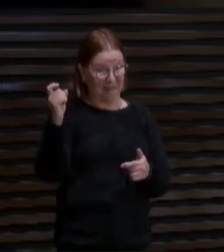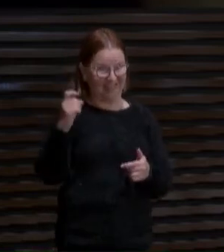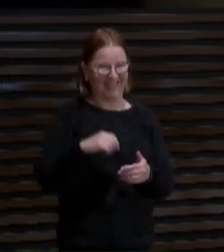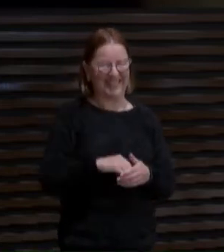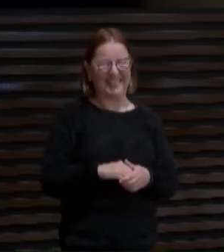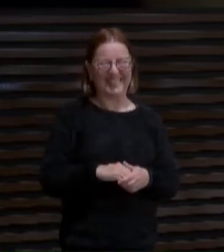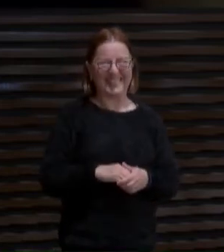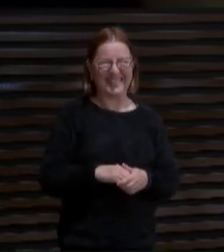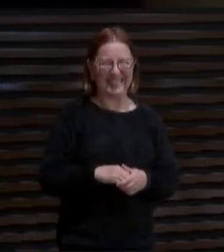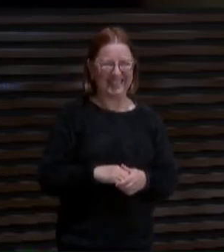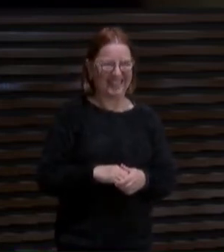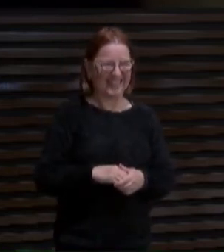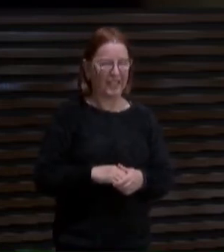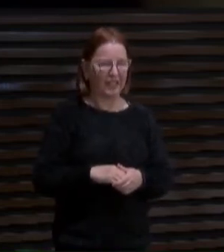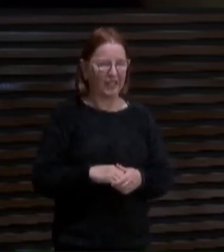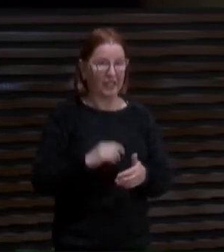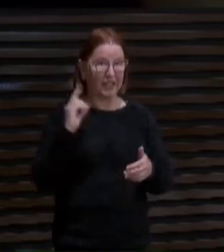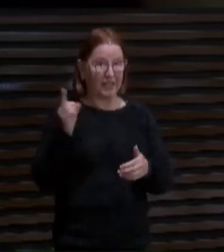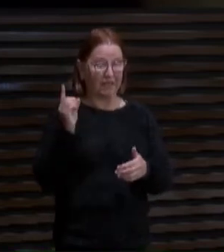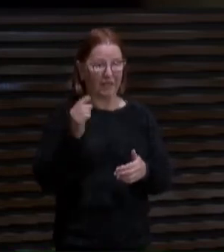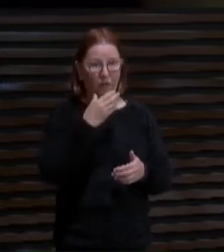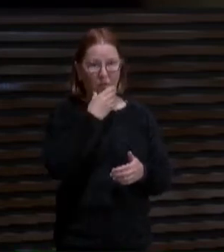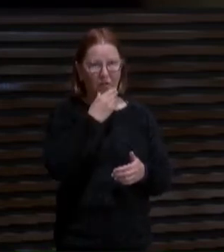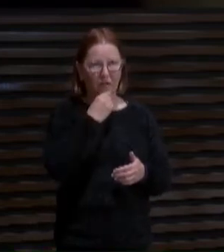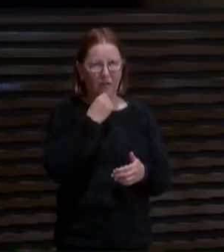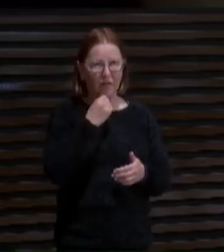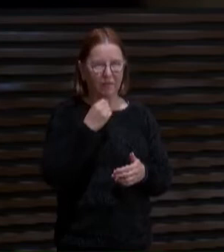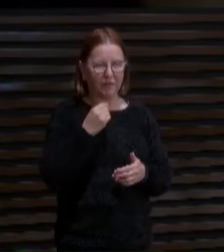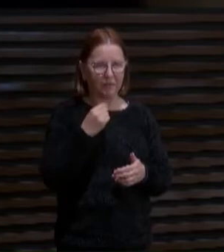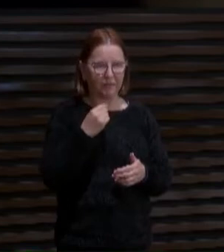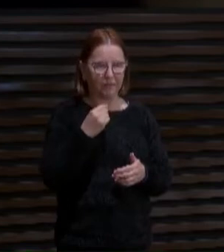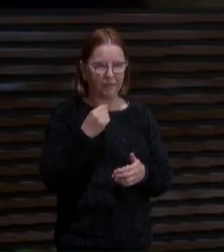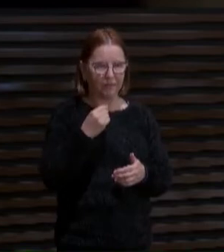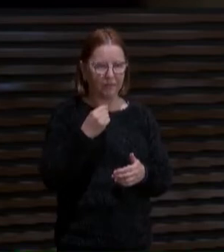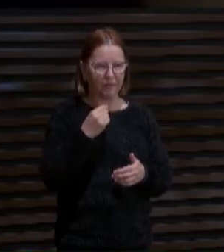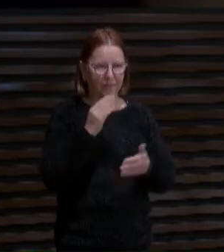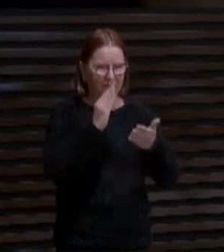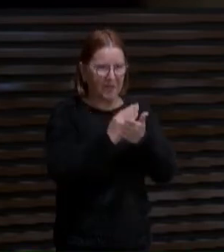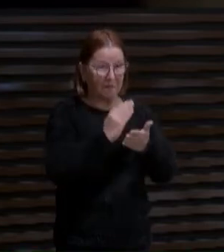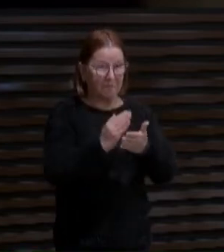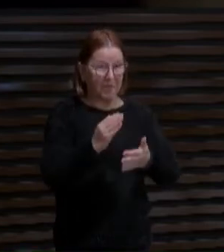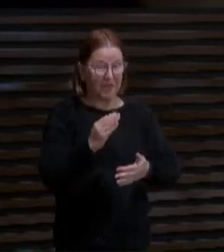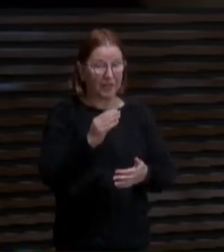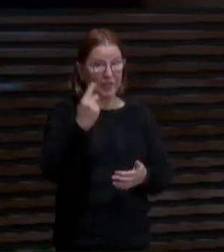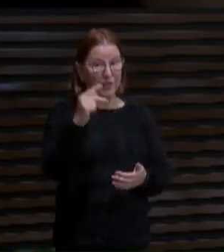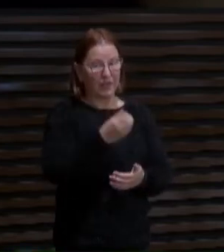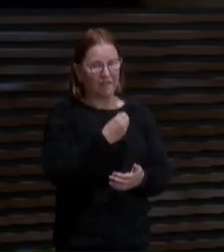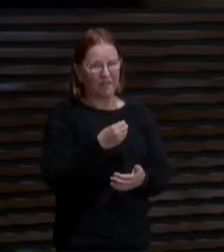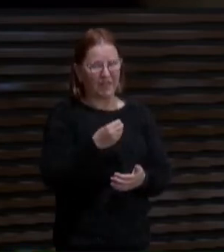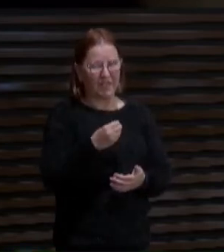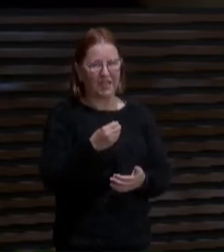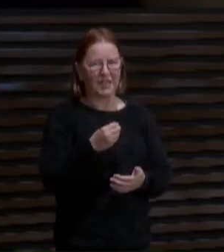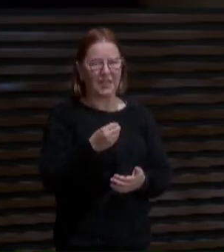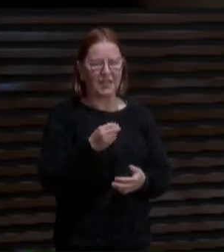eu encostei aqui no Davi foi um homem que passou grande parte de sua vida sendo falsamente acusado por